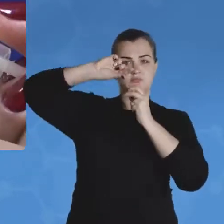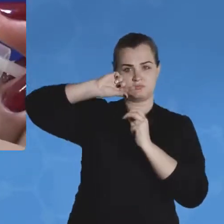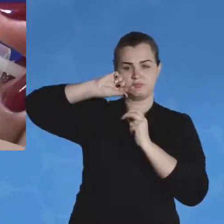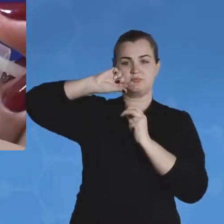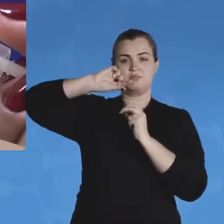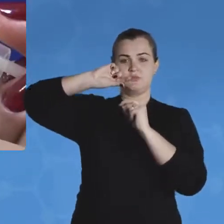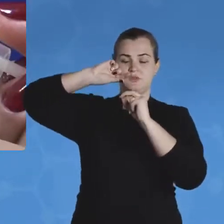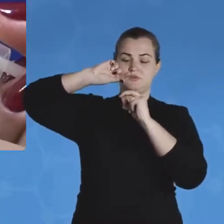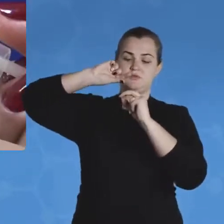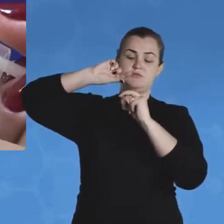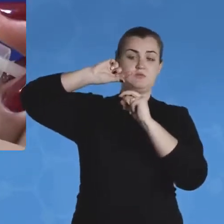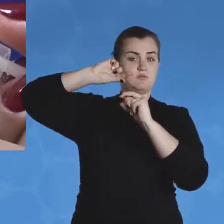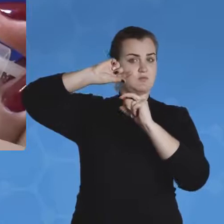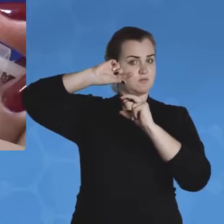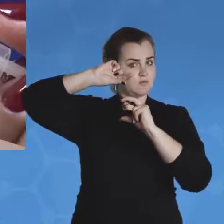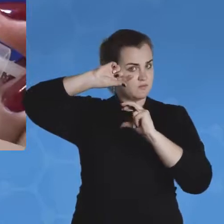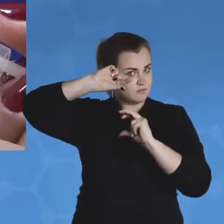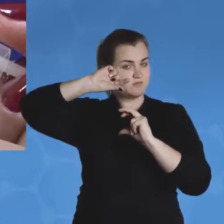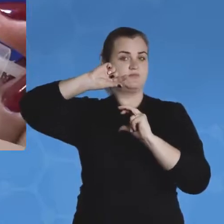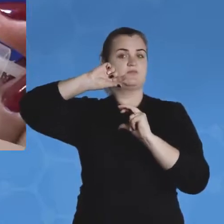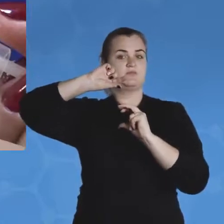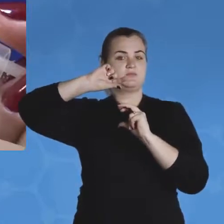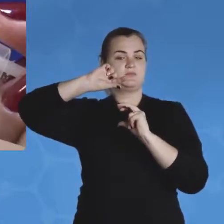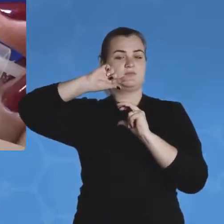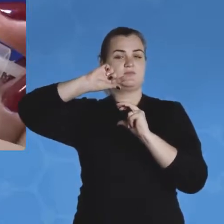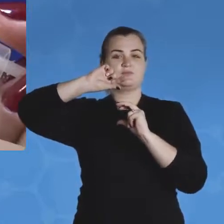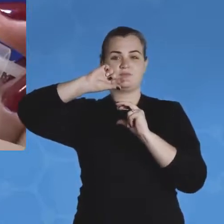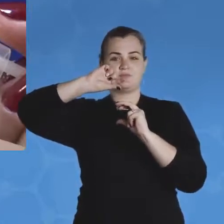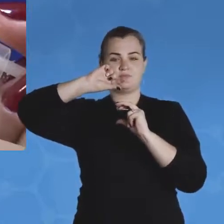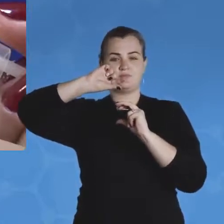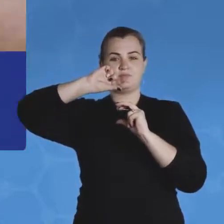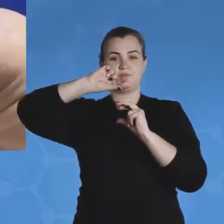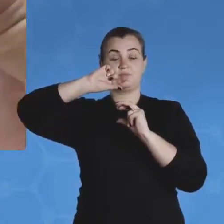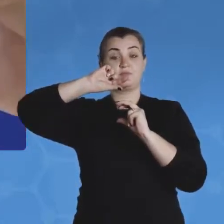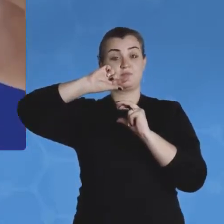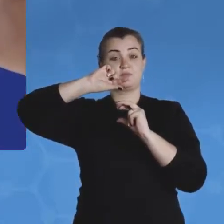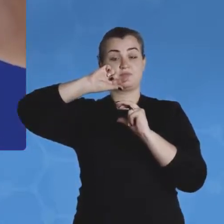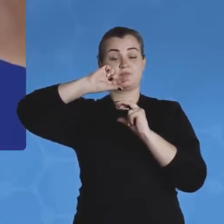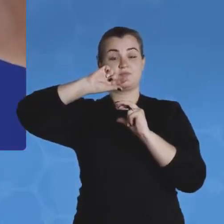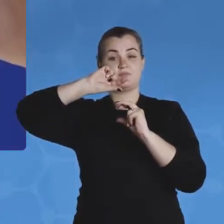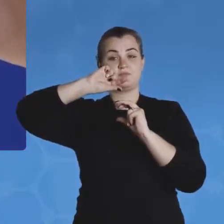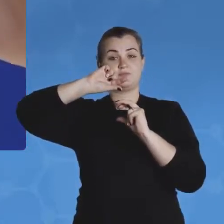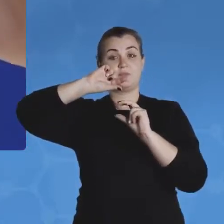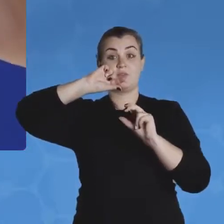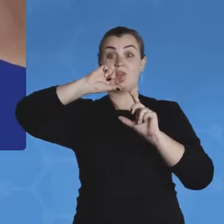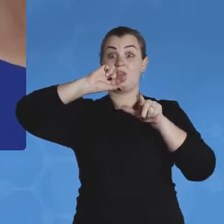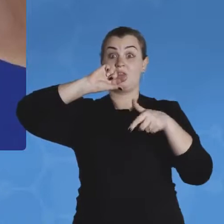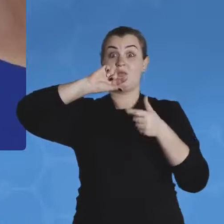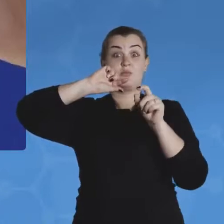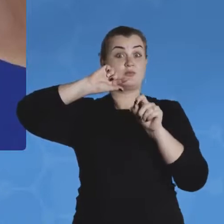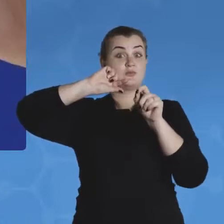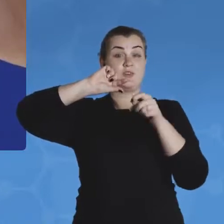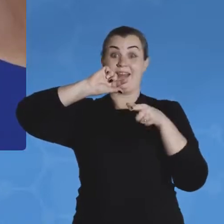para baixo e aspirar a insulina até a dose receitada. 4. Antes de retirar a